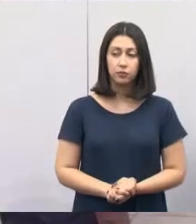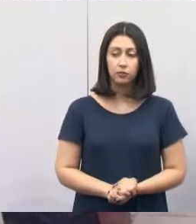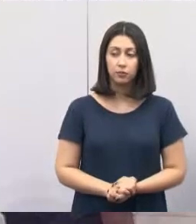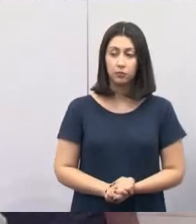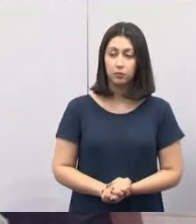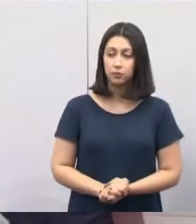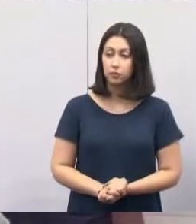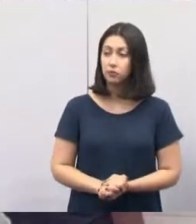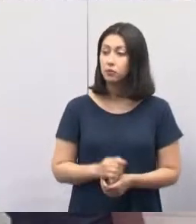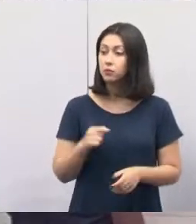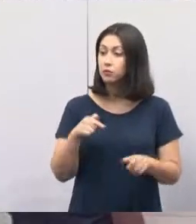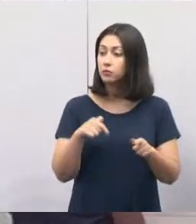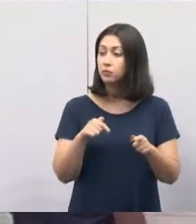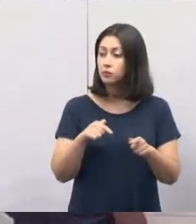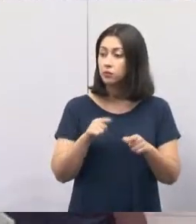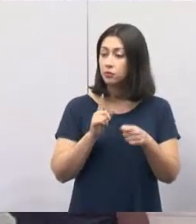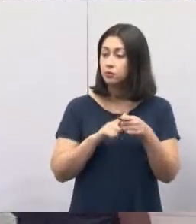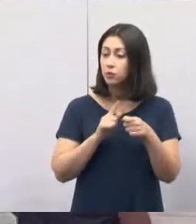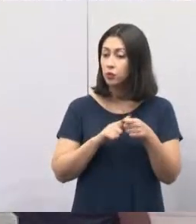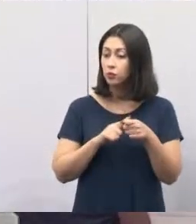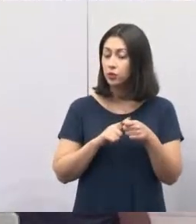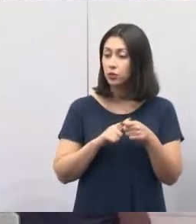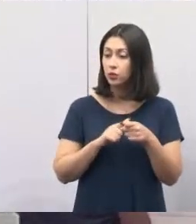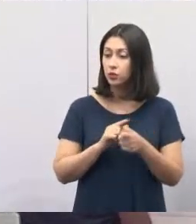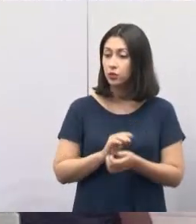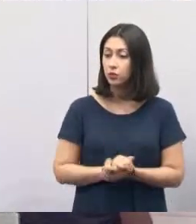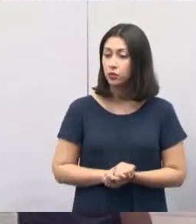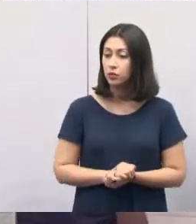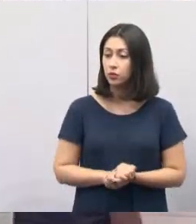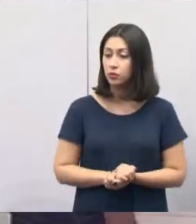Está sendo desligado. Desligado.